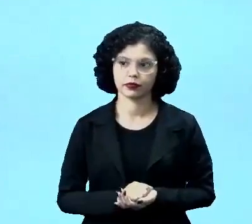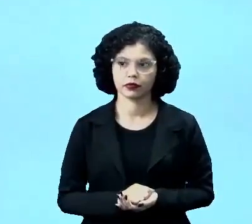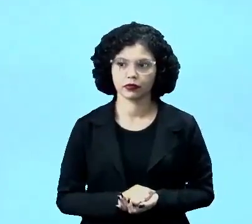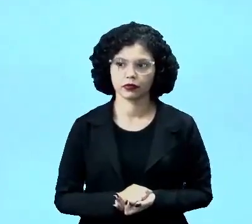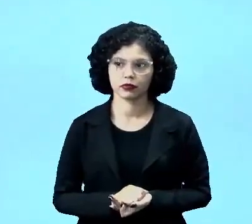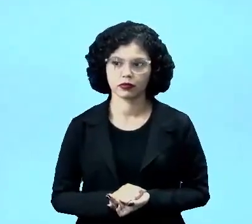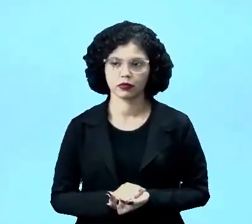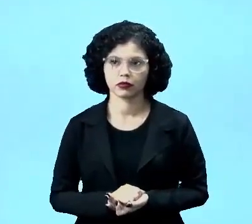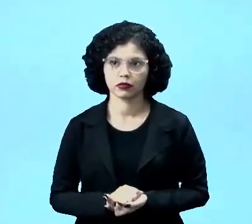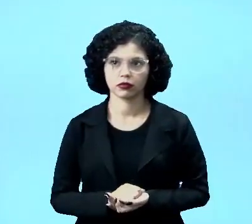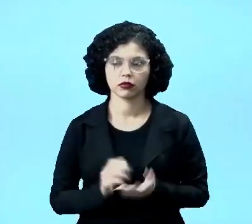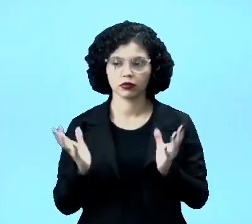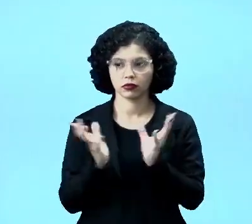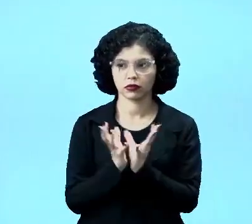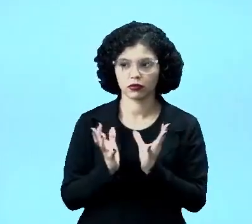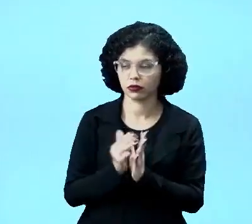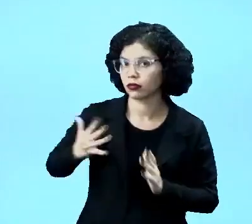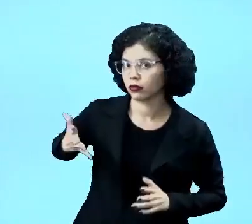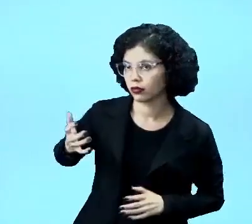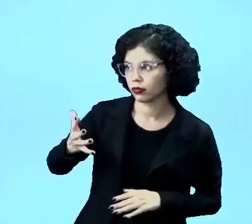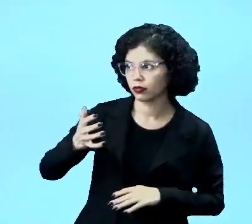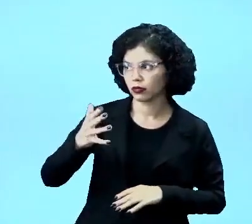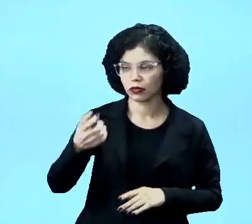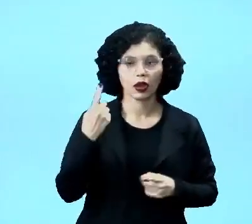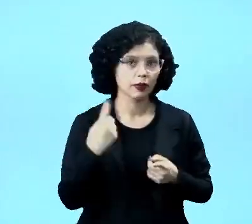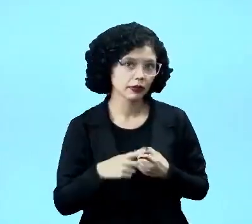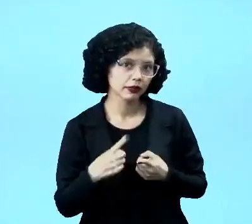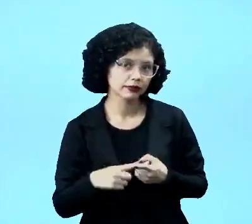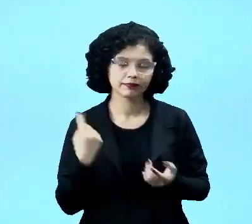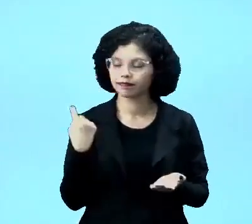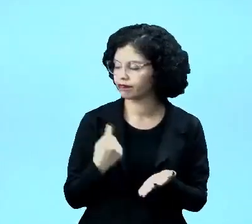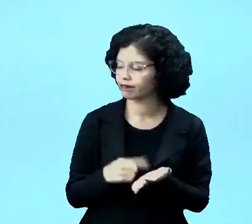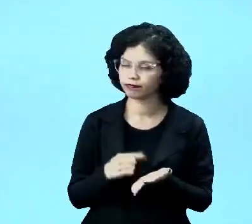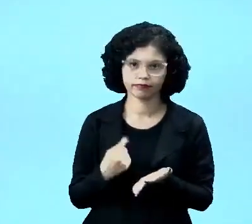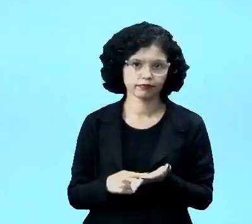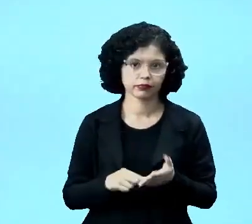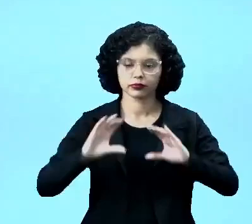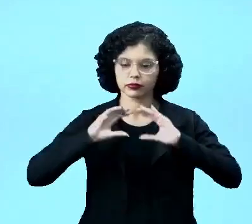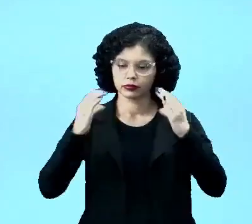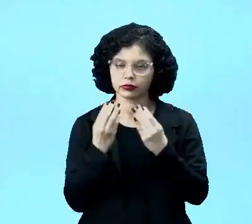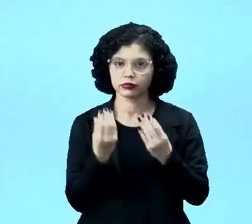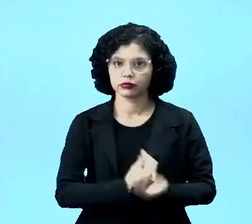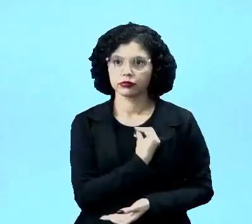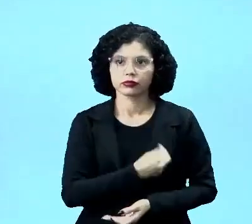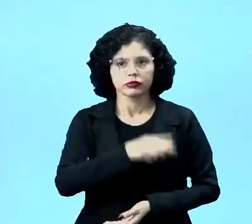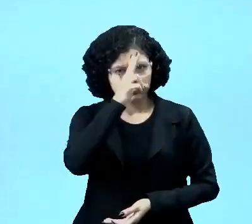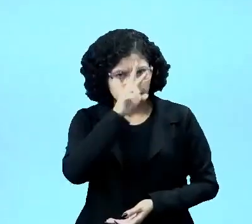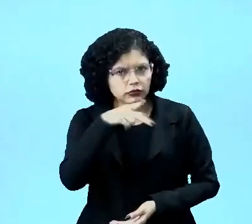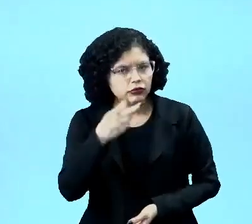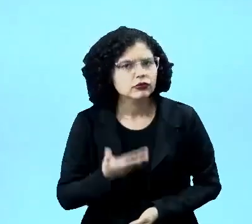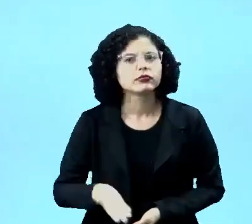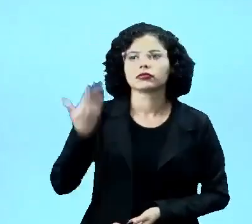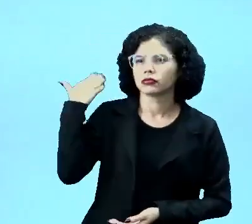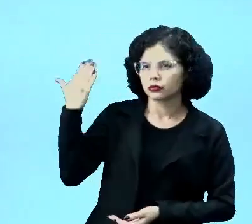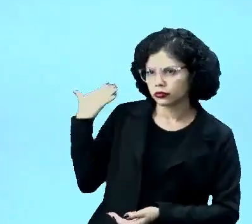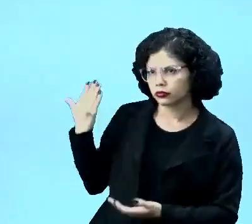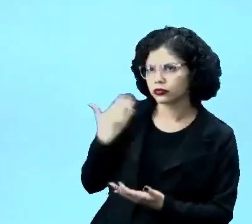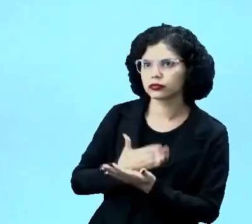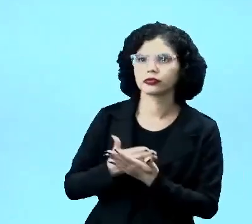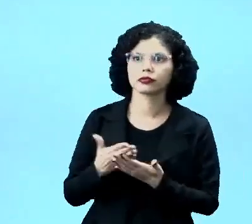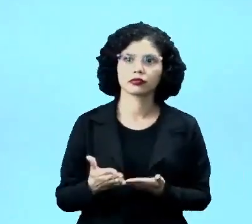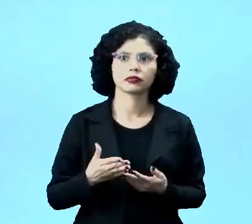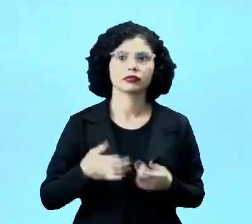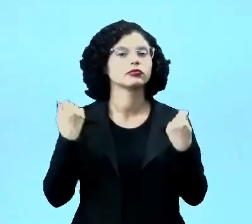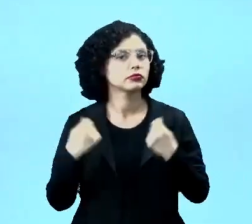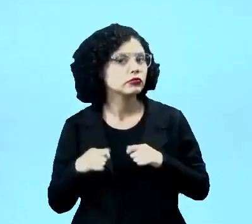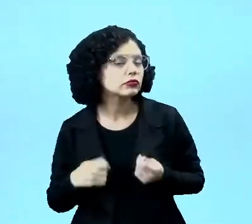vai ser aí o grupo dos vírus, porque eles não são considerados seres vivos. Lembra do que eu disse lá no início? Para eu